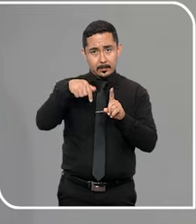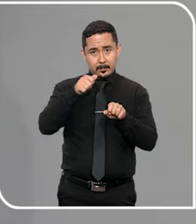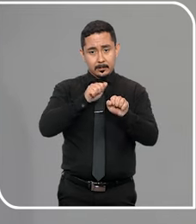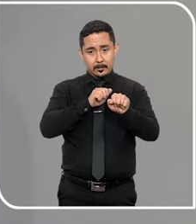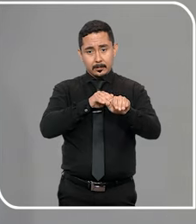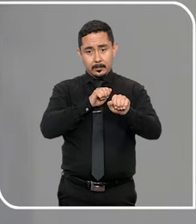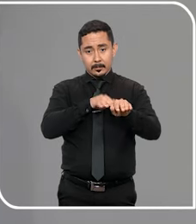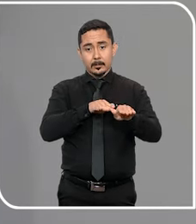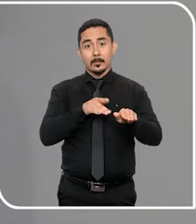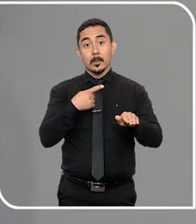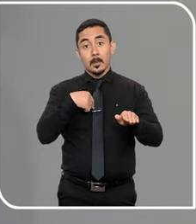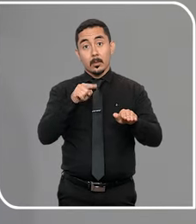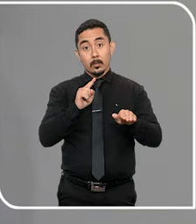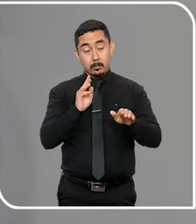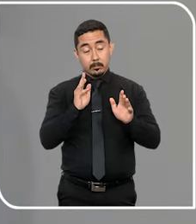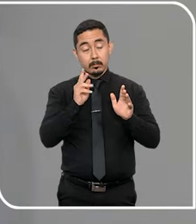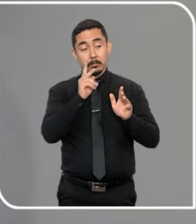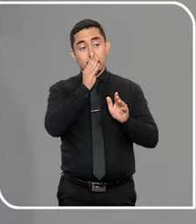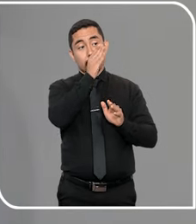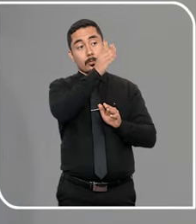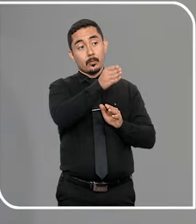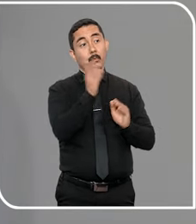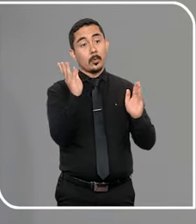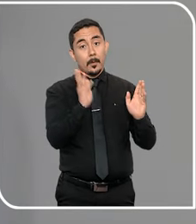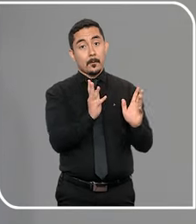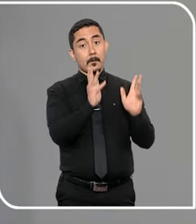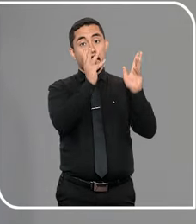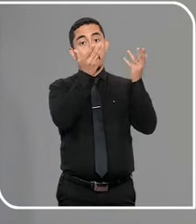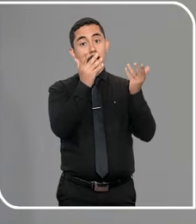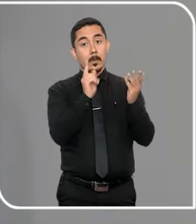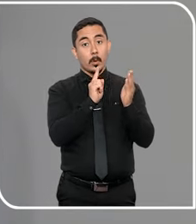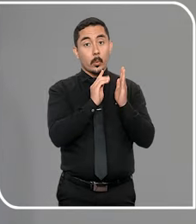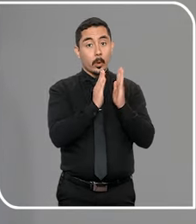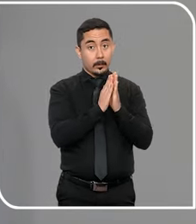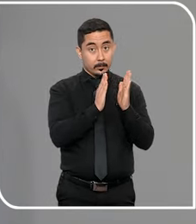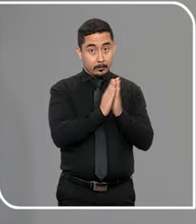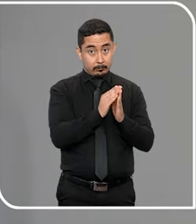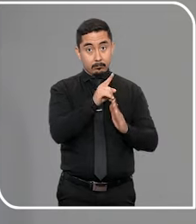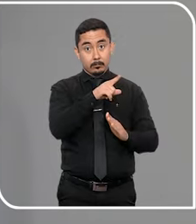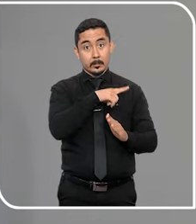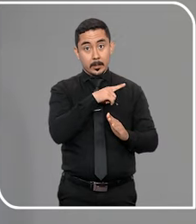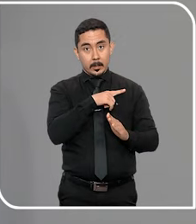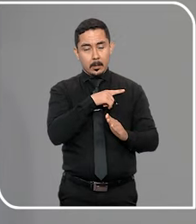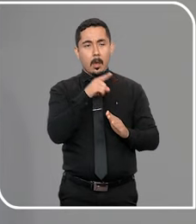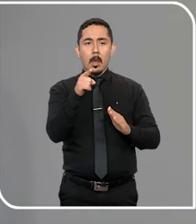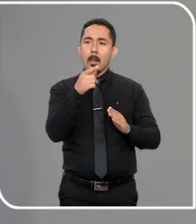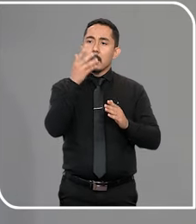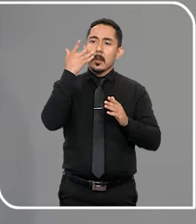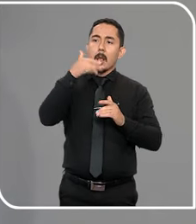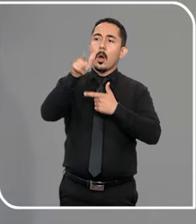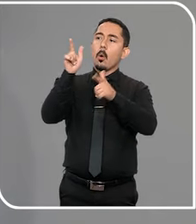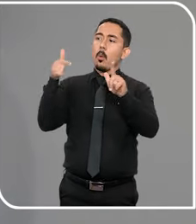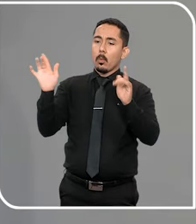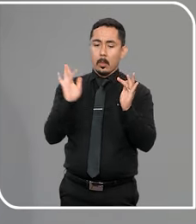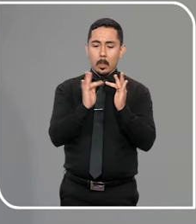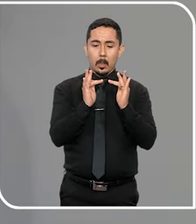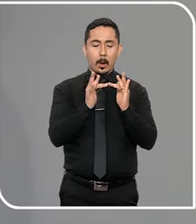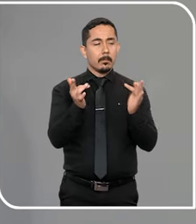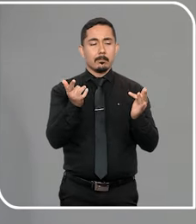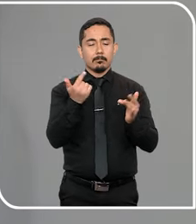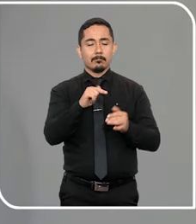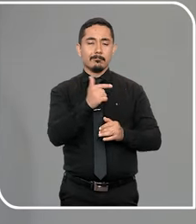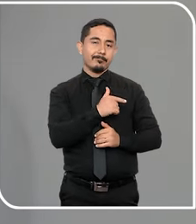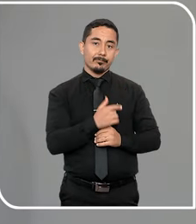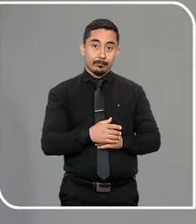ainda de Setembro eu fui numa festa de aniversário com o meu filho onde ele não tinha muito intimidade com as crianças que